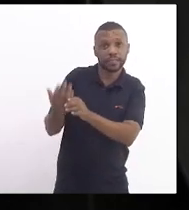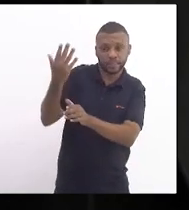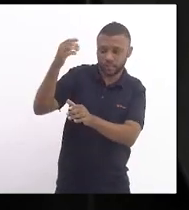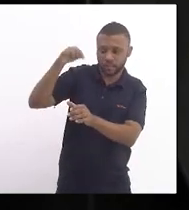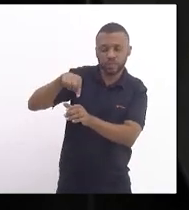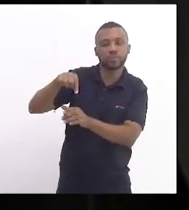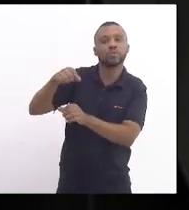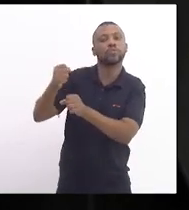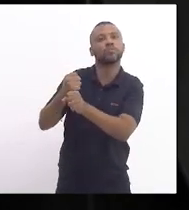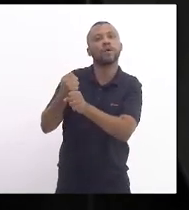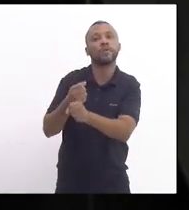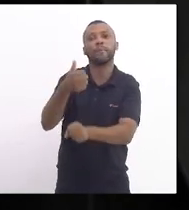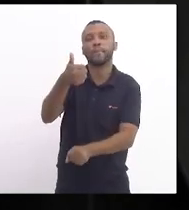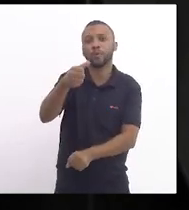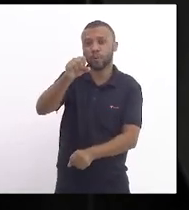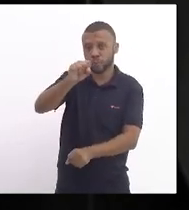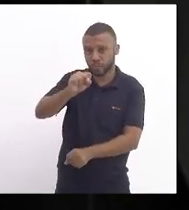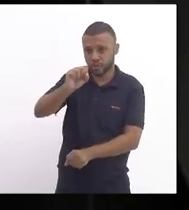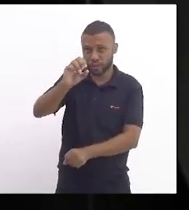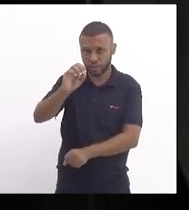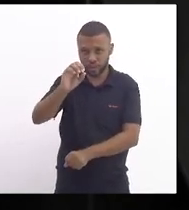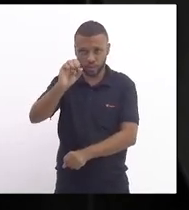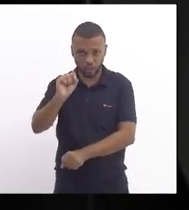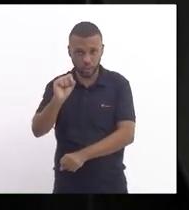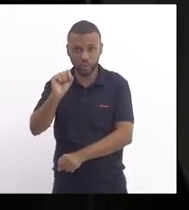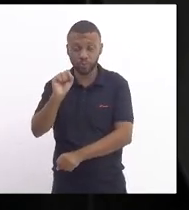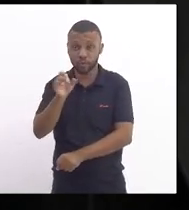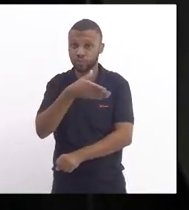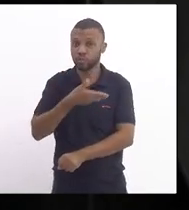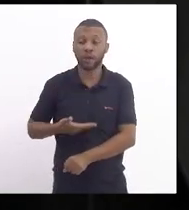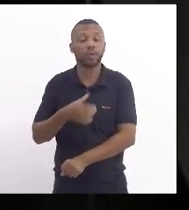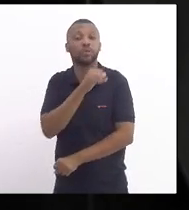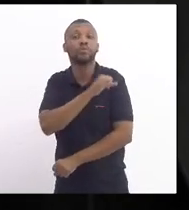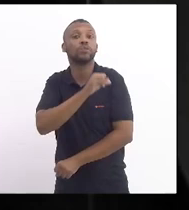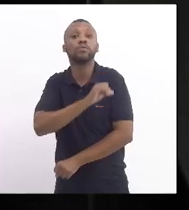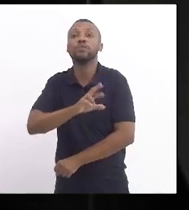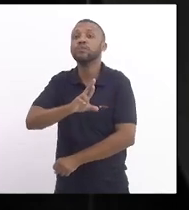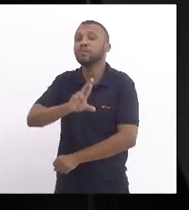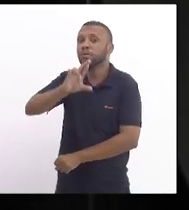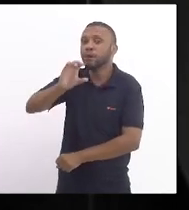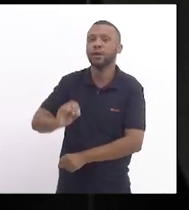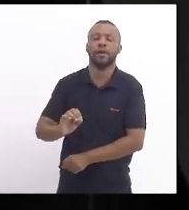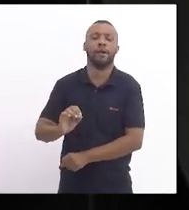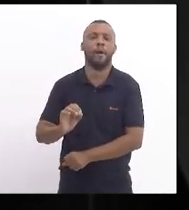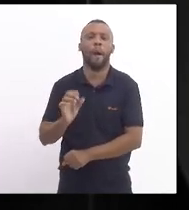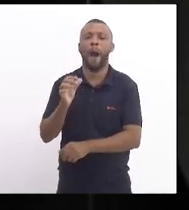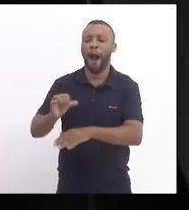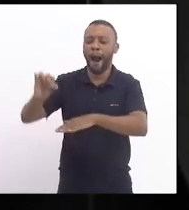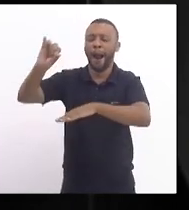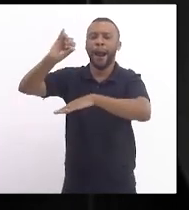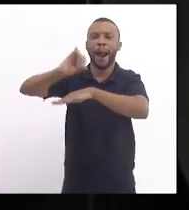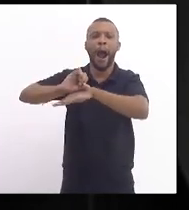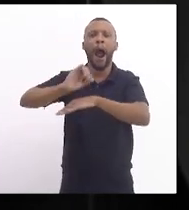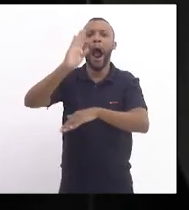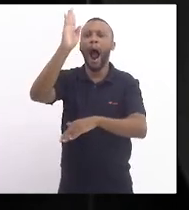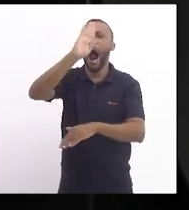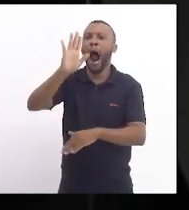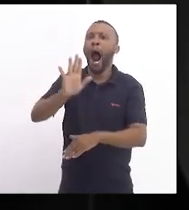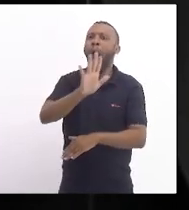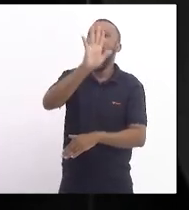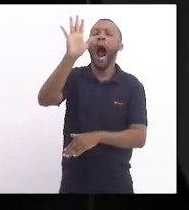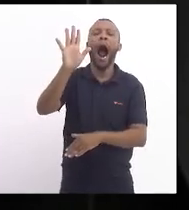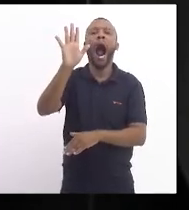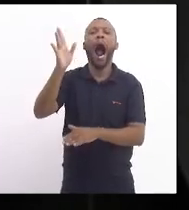implantação em 1808 na no estado do Rio de Janeiro então capital do Brasil com a chegada